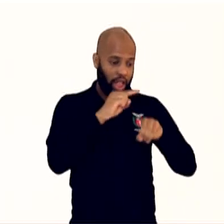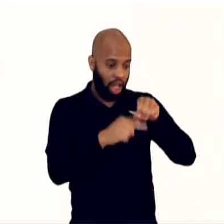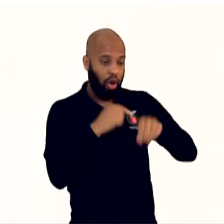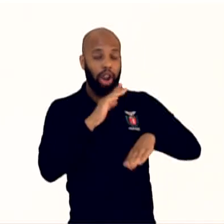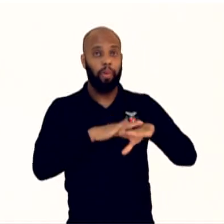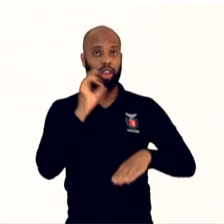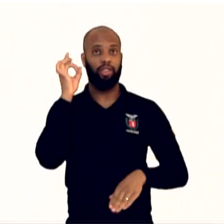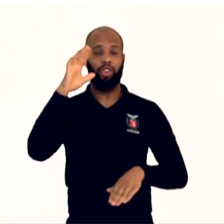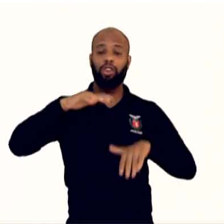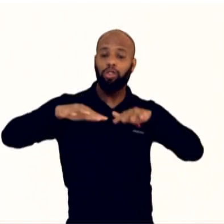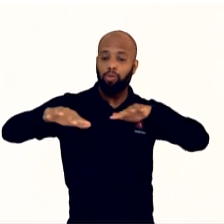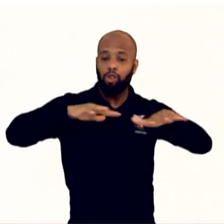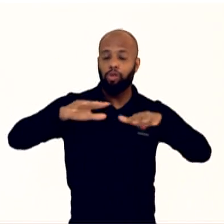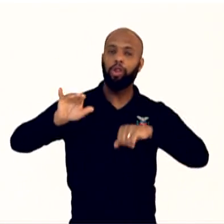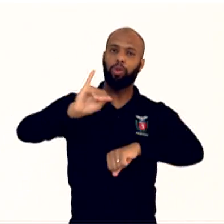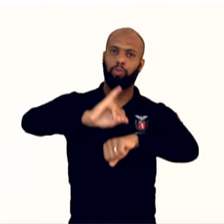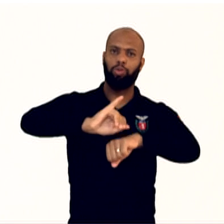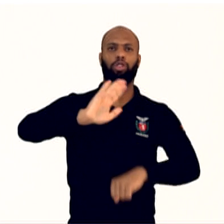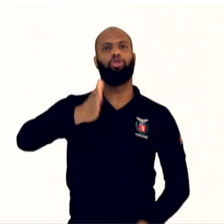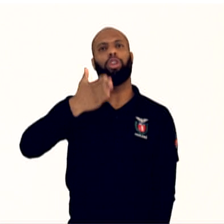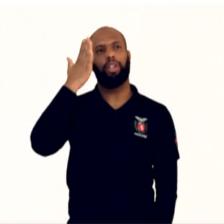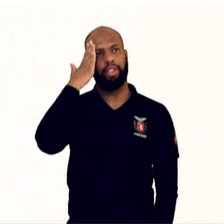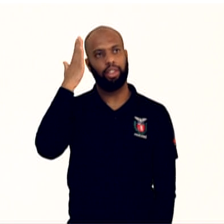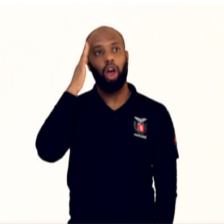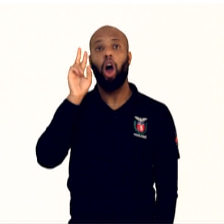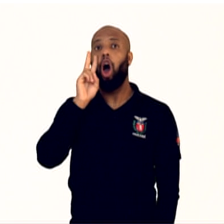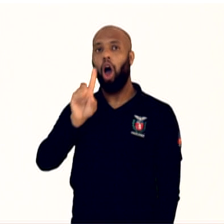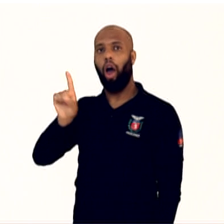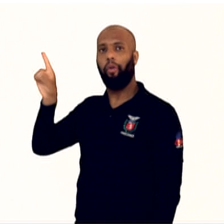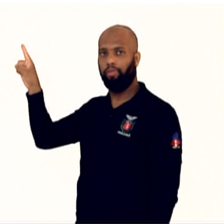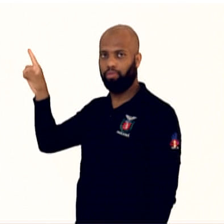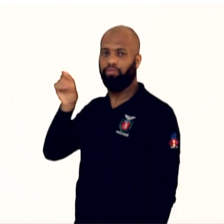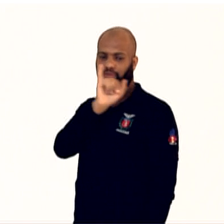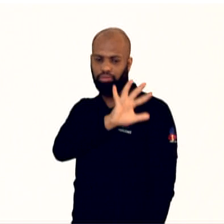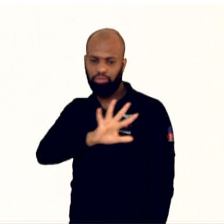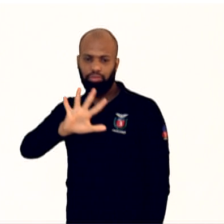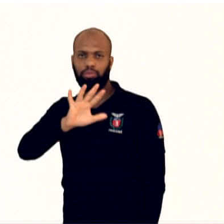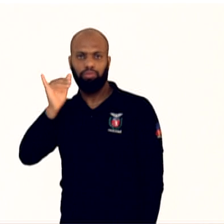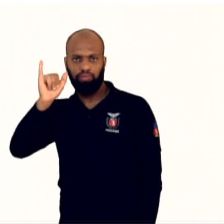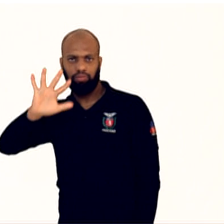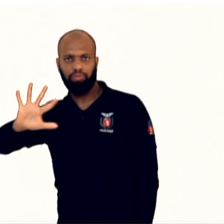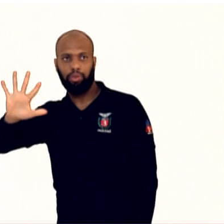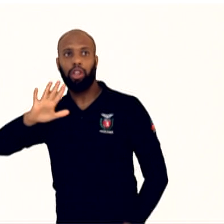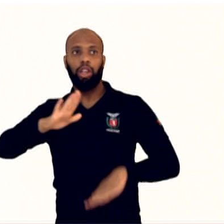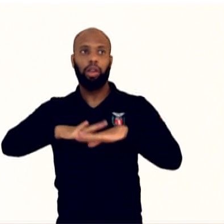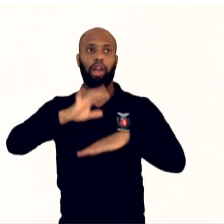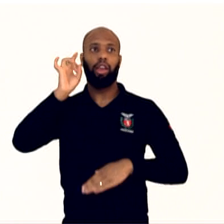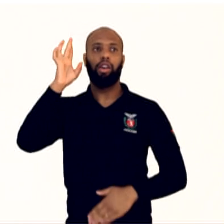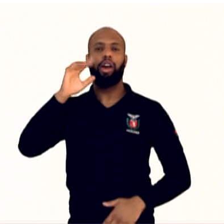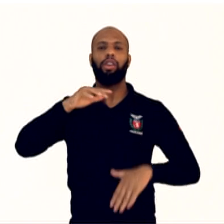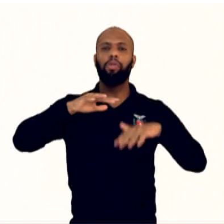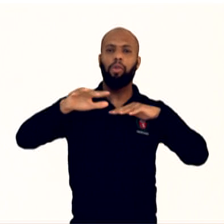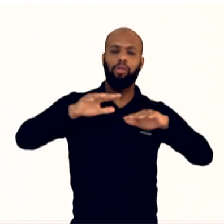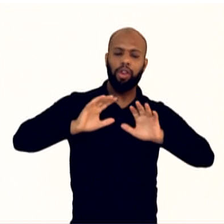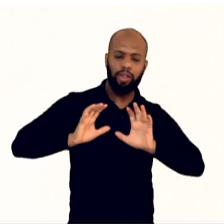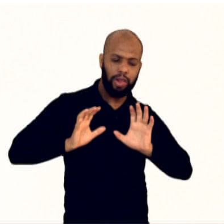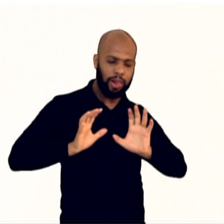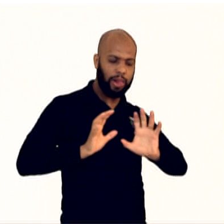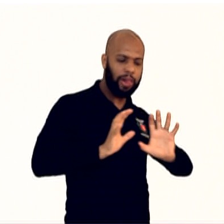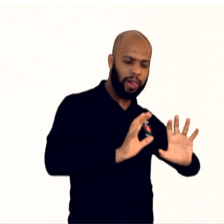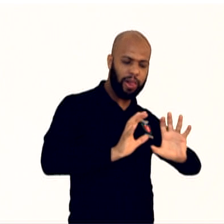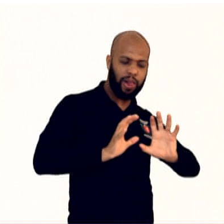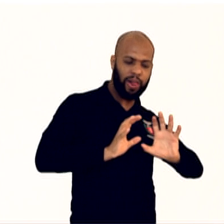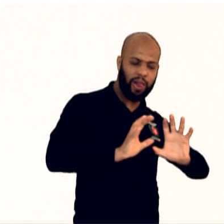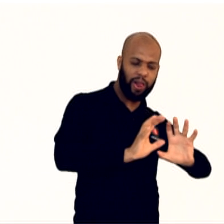e deslocamento de objetos. Todo mundo sabe disso, né? Olhando o desenho aqui, fica muito fácil de entender. Que é mais fácil você movimentar esse, né,